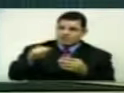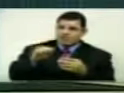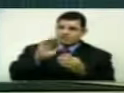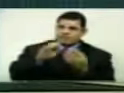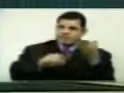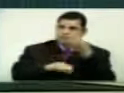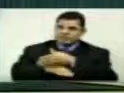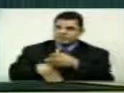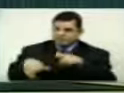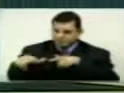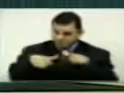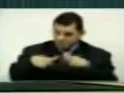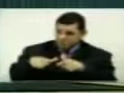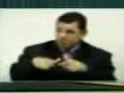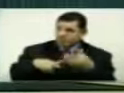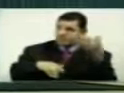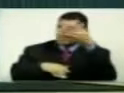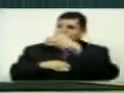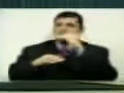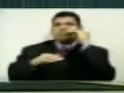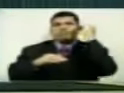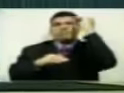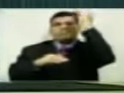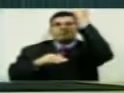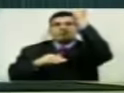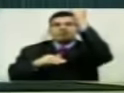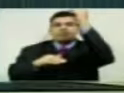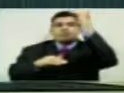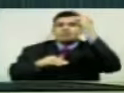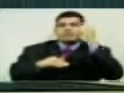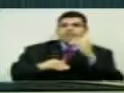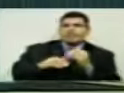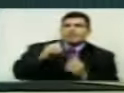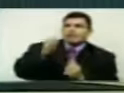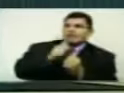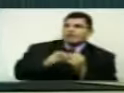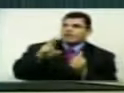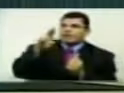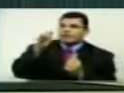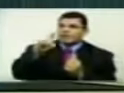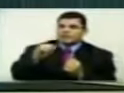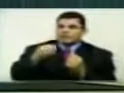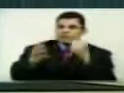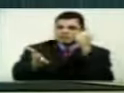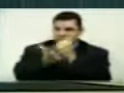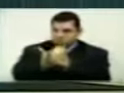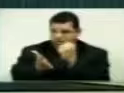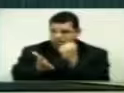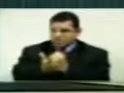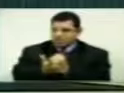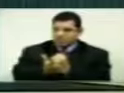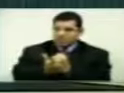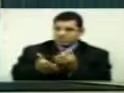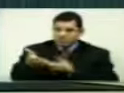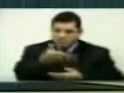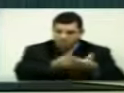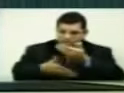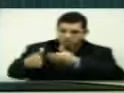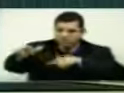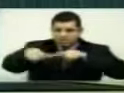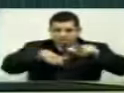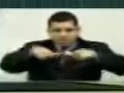seguindo o rastro e chegou lá em cima, a Hold, que contratou, que intermediou